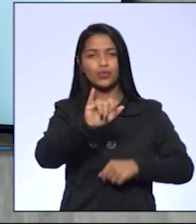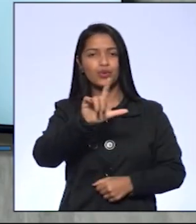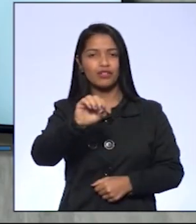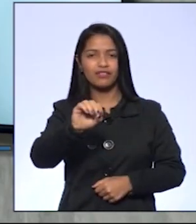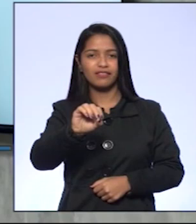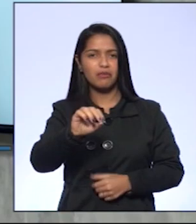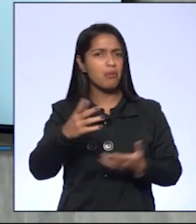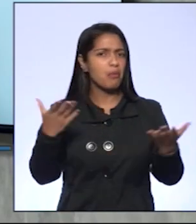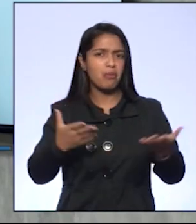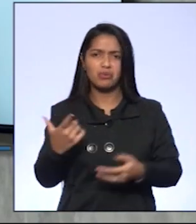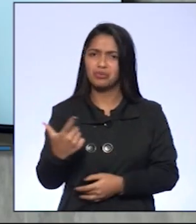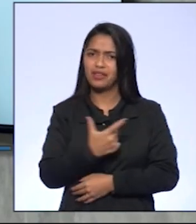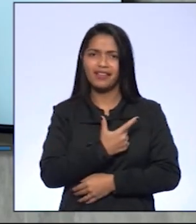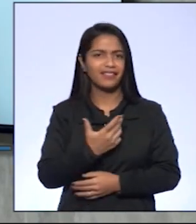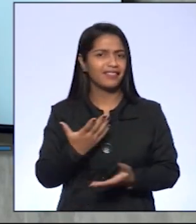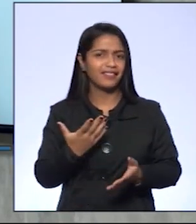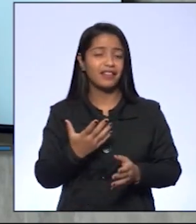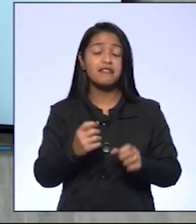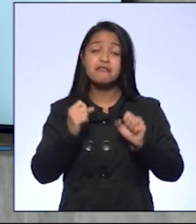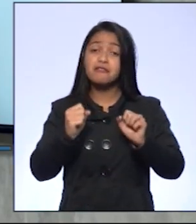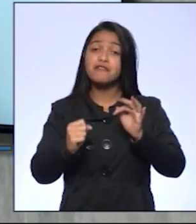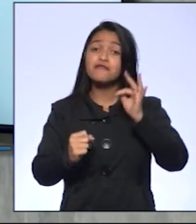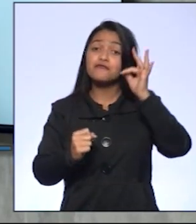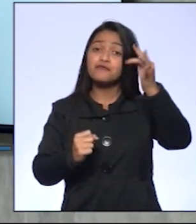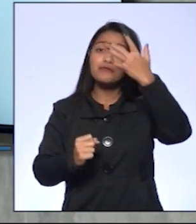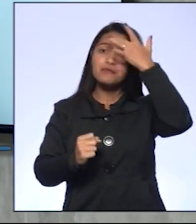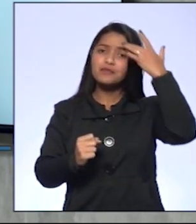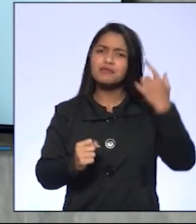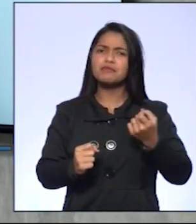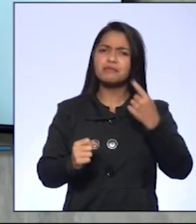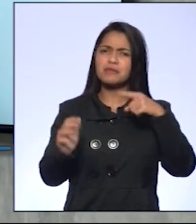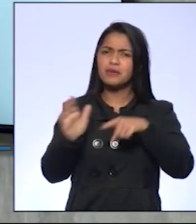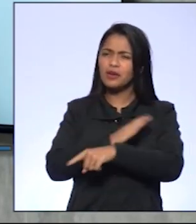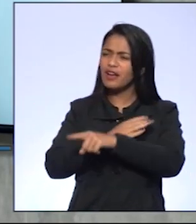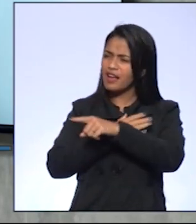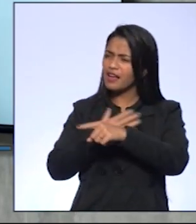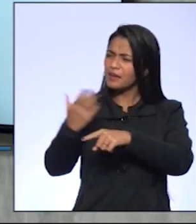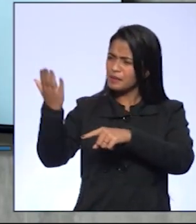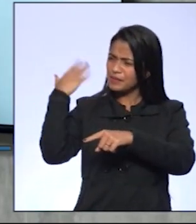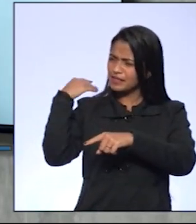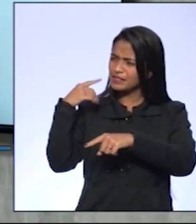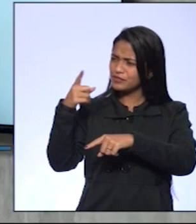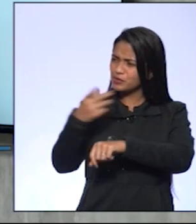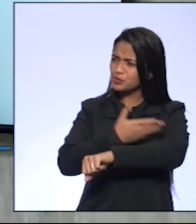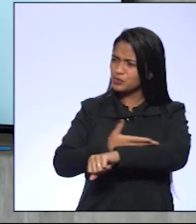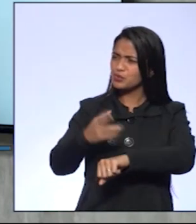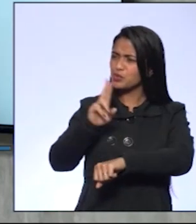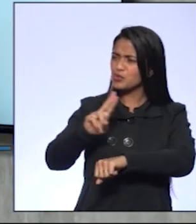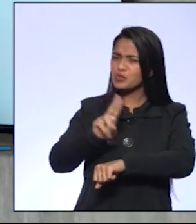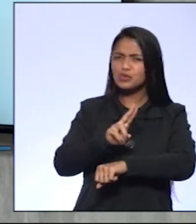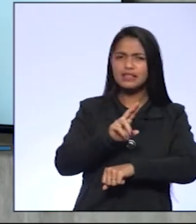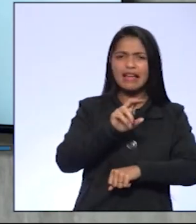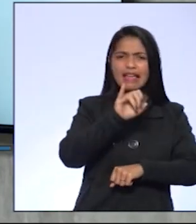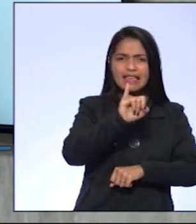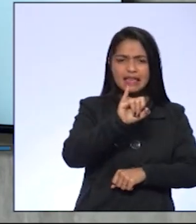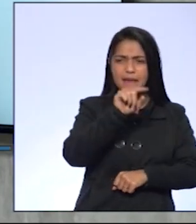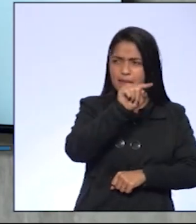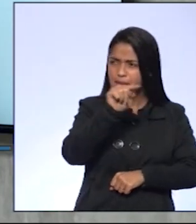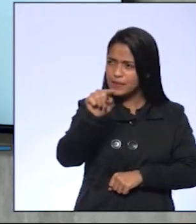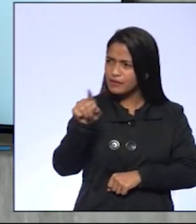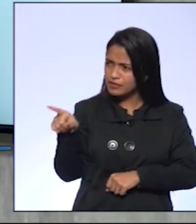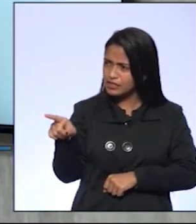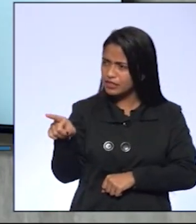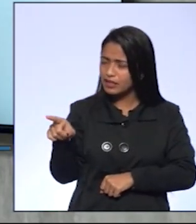E estranhamente alguém um dia vai perguntar assim, viu? Você é daquela época que colocava 2 pinguinhos no I? E aí naquele momento você